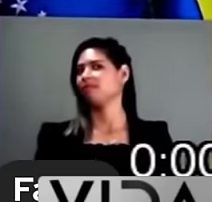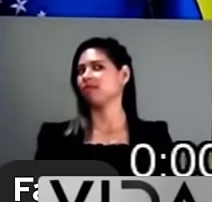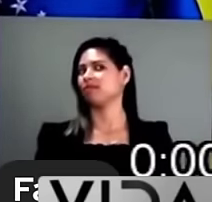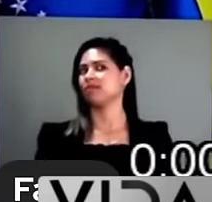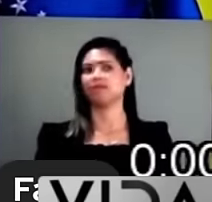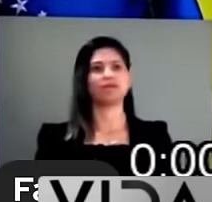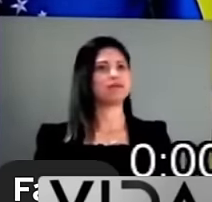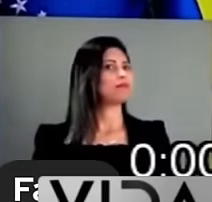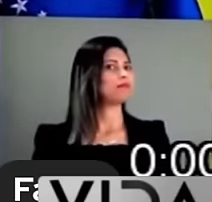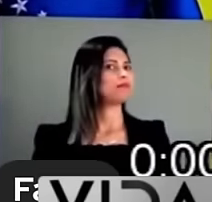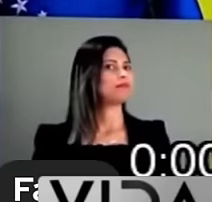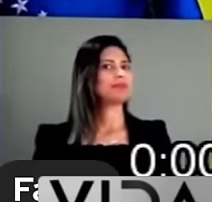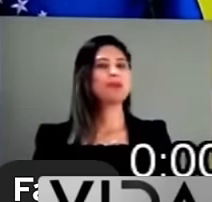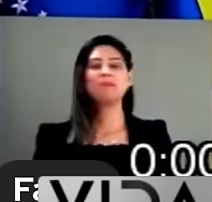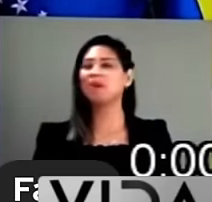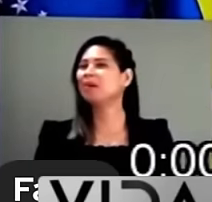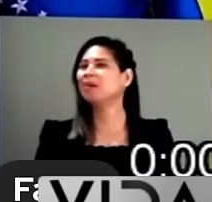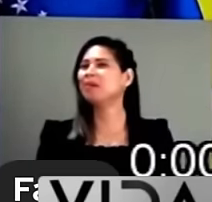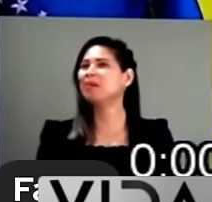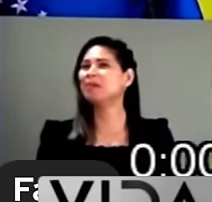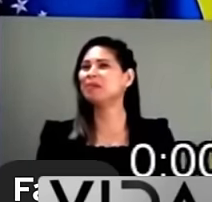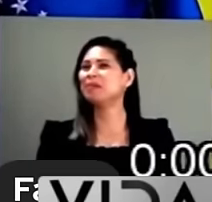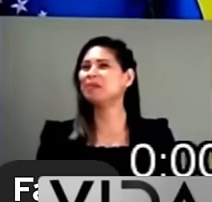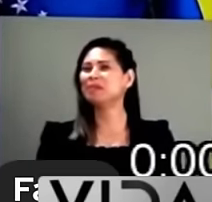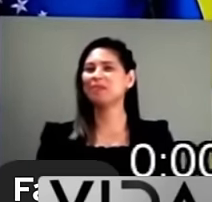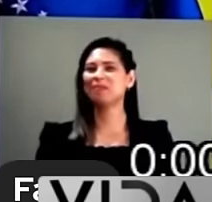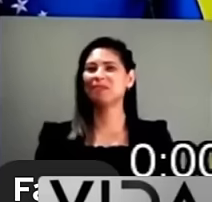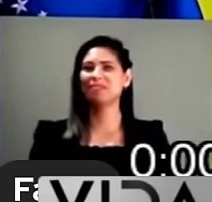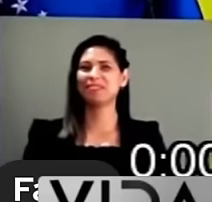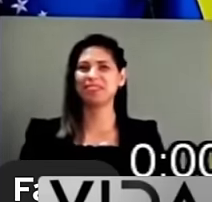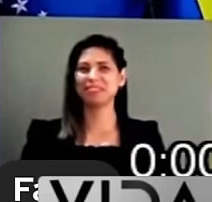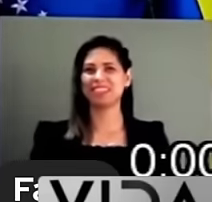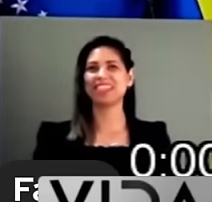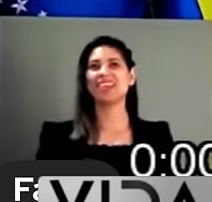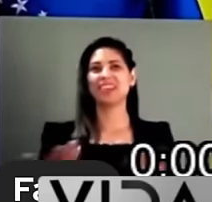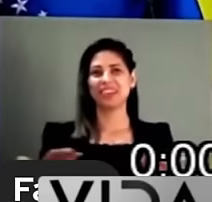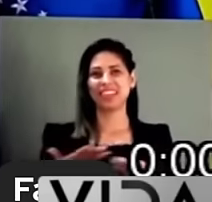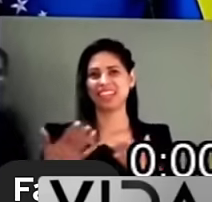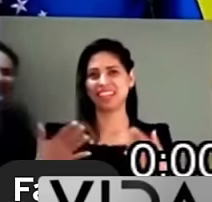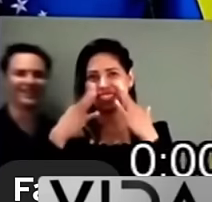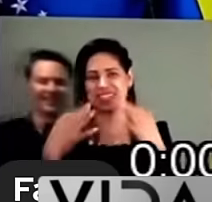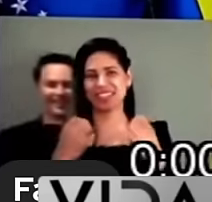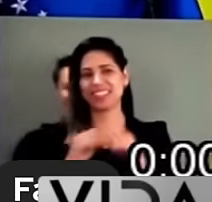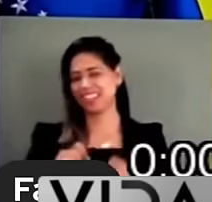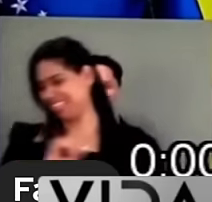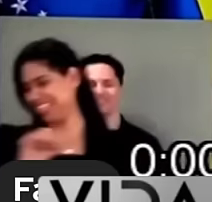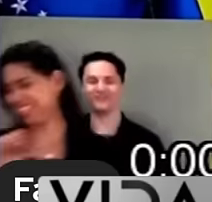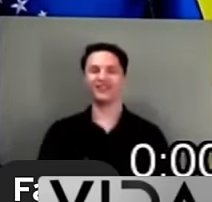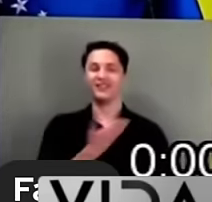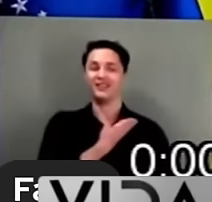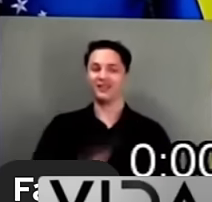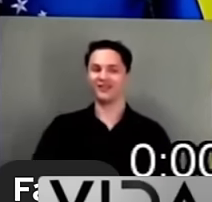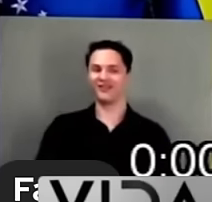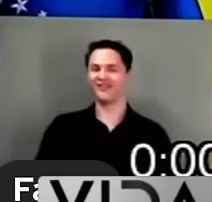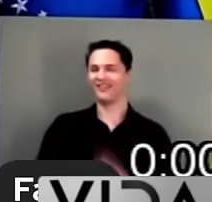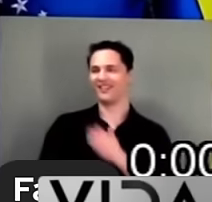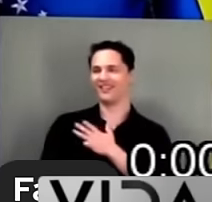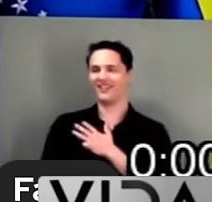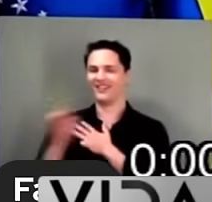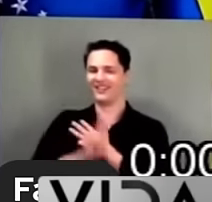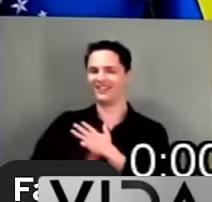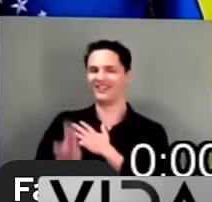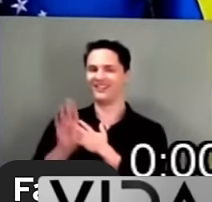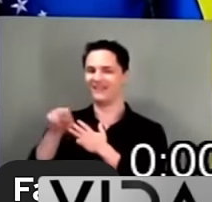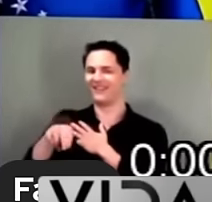a população brasileira que acompanha a gente pelo TV Senado. Queria só chamar a atenção aqui que o governo Lula quer voltar a usar o BNDES para financiar obras